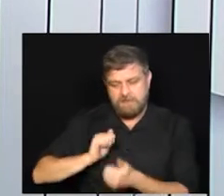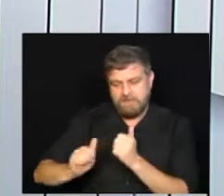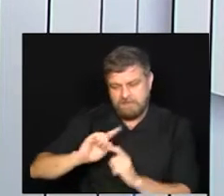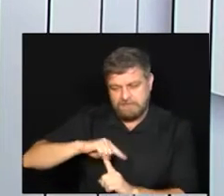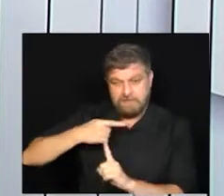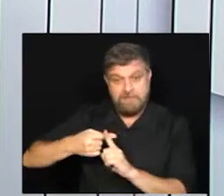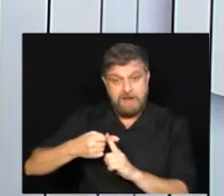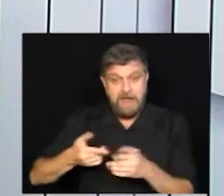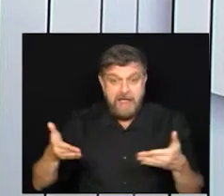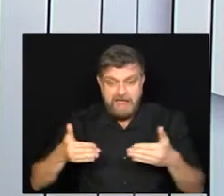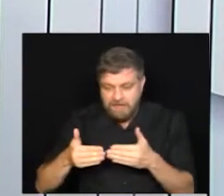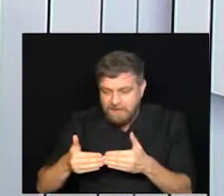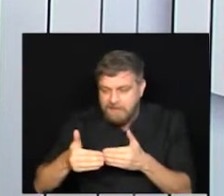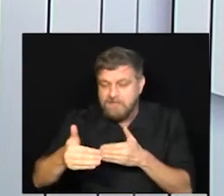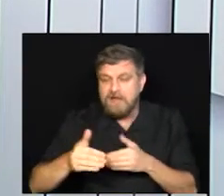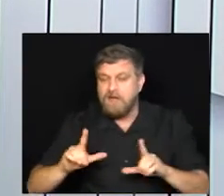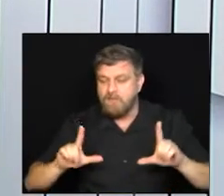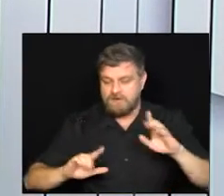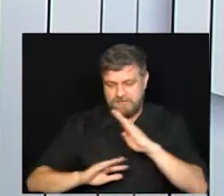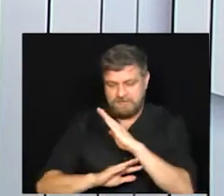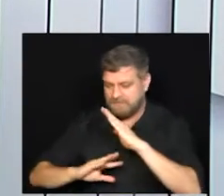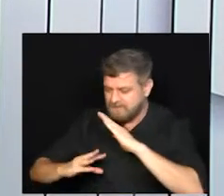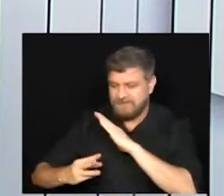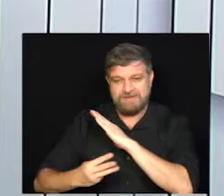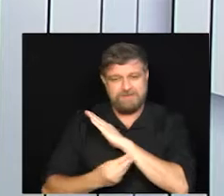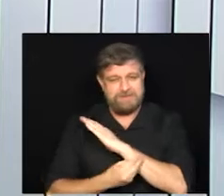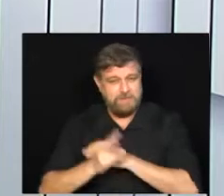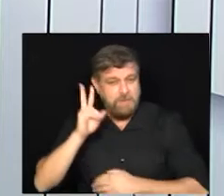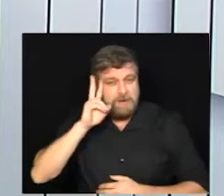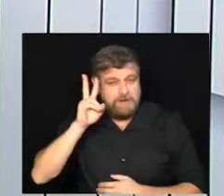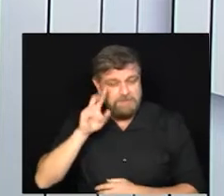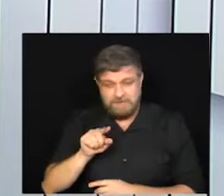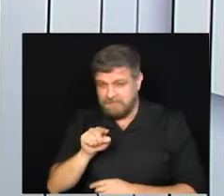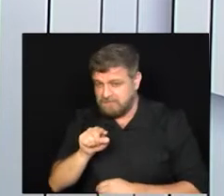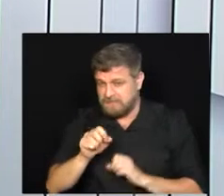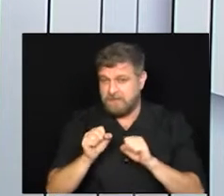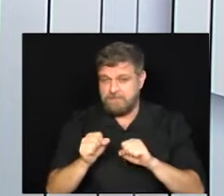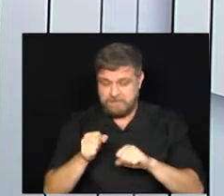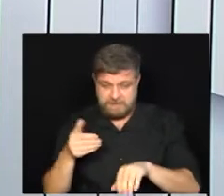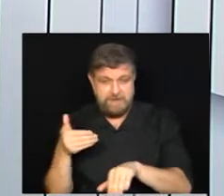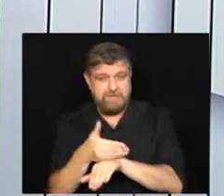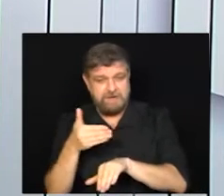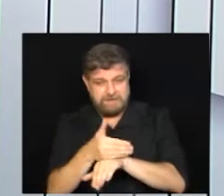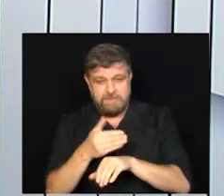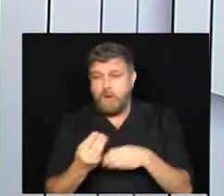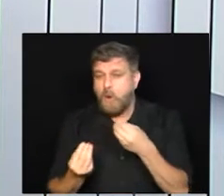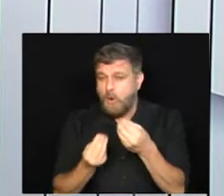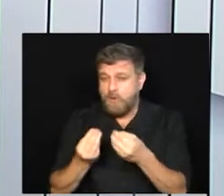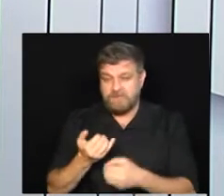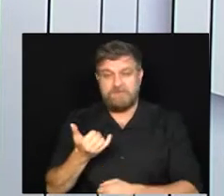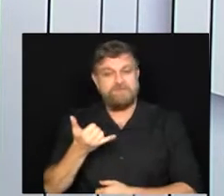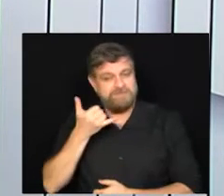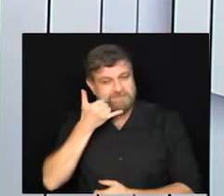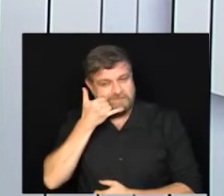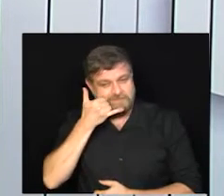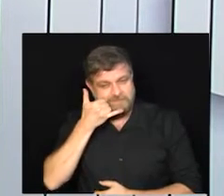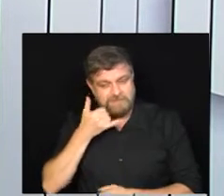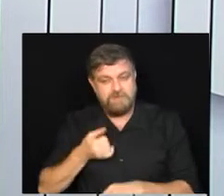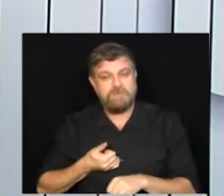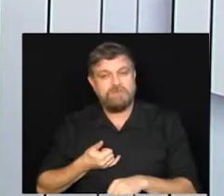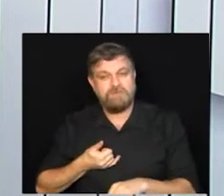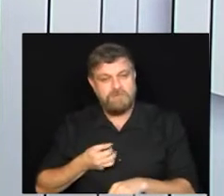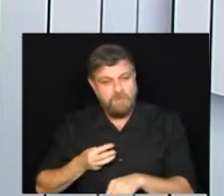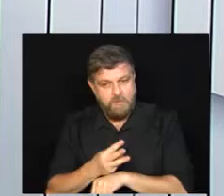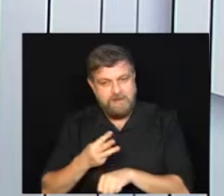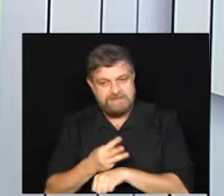e a partir de agora o Câmara Total. Lembrando, que você pode participar através do número do nosso WhatsApp, que já